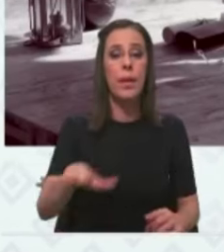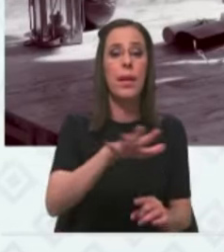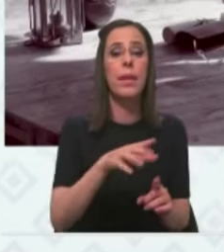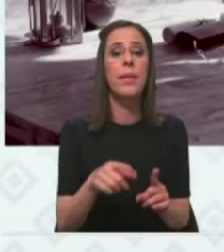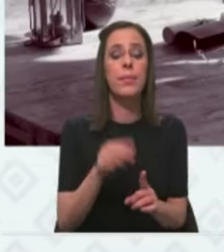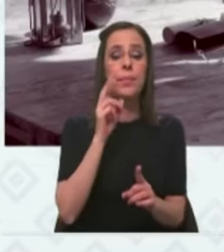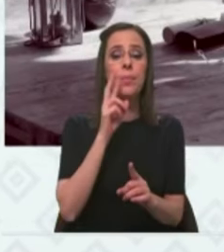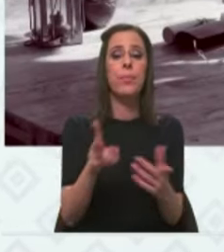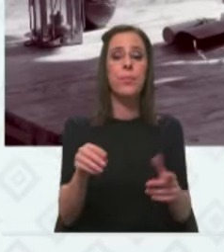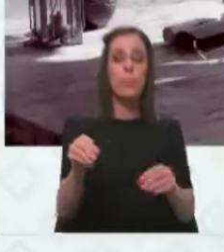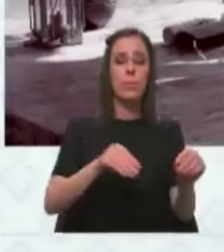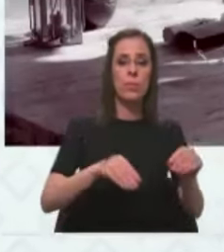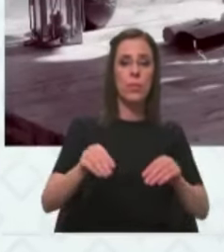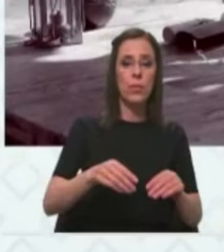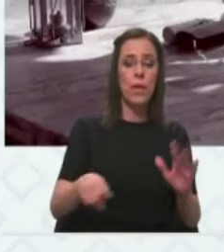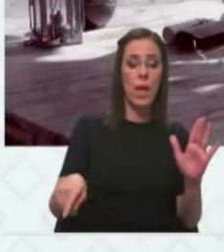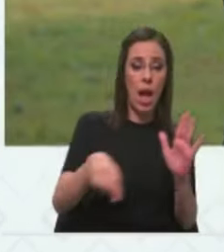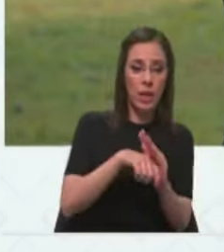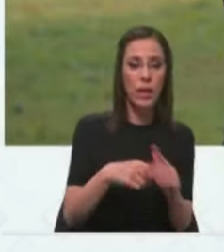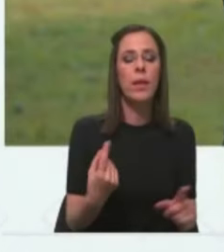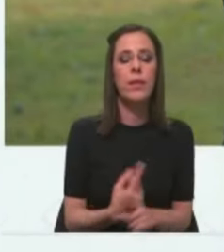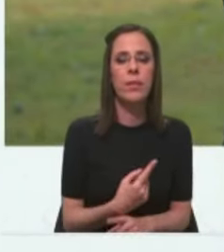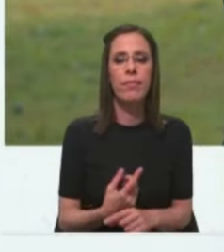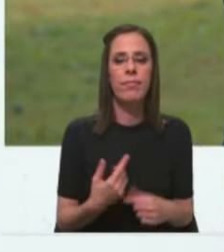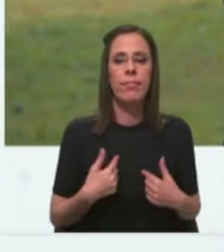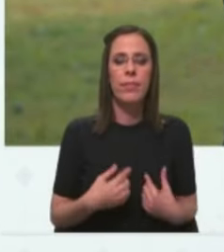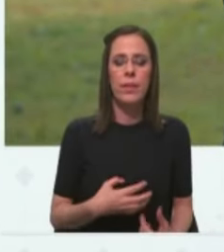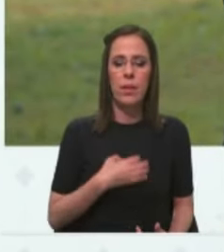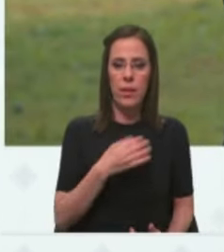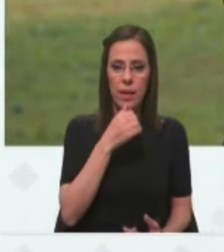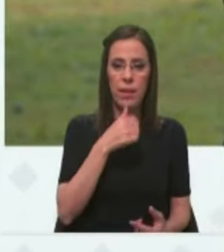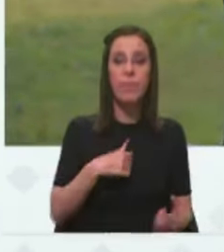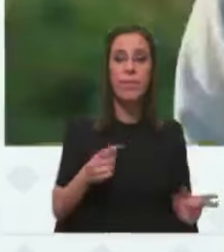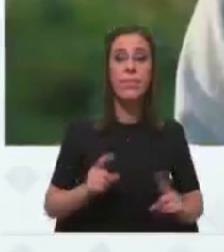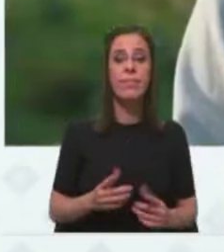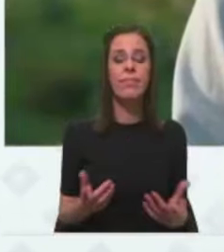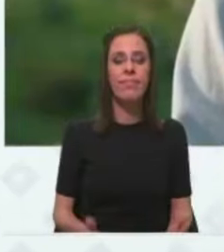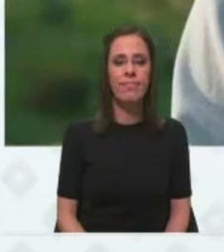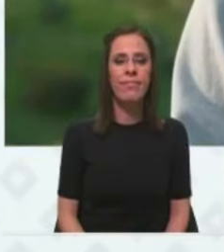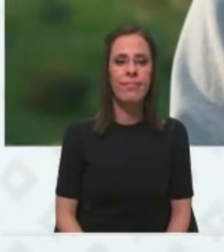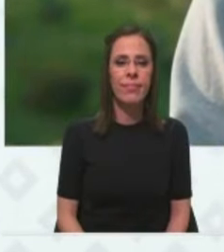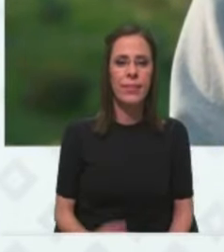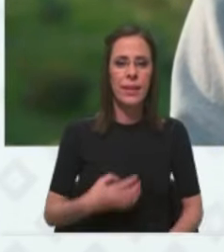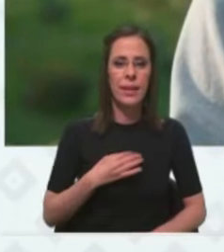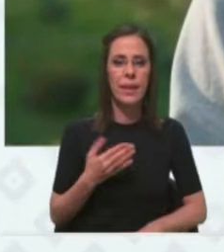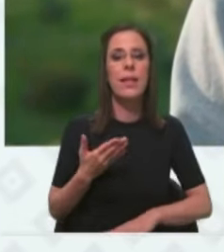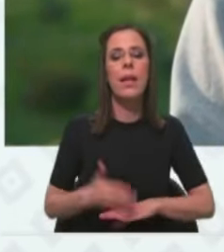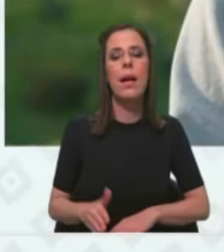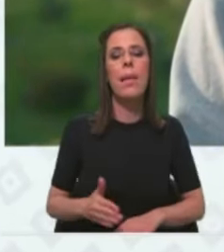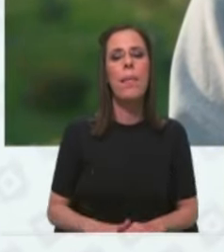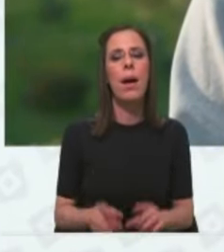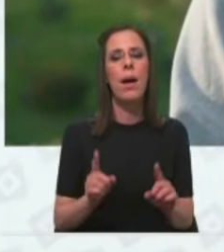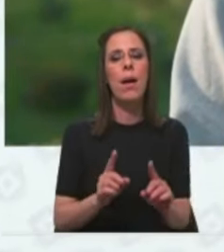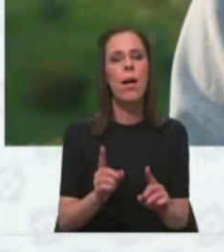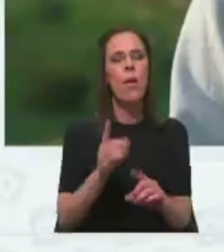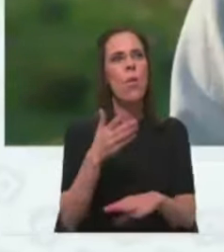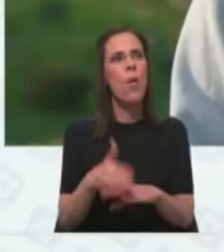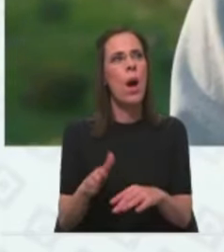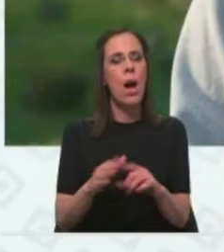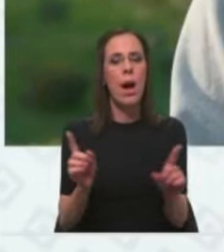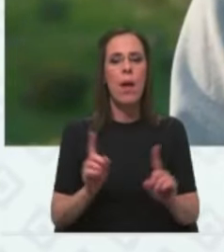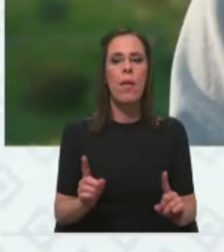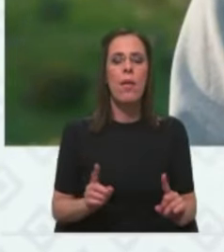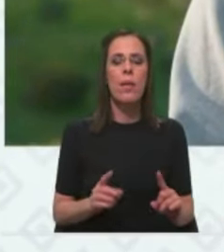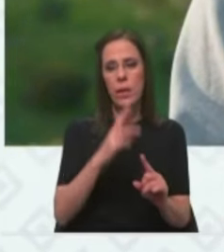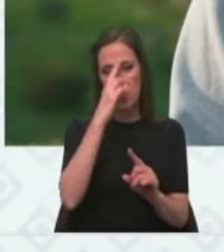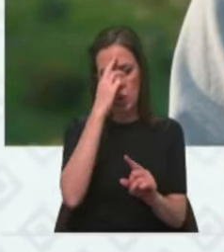como tu vês do jogo da maldicen ETC nunca me senti muito à vontade e pronto nunca sentiste um bocadinho à parte à parte não Ou seja uma coisa